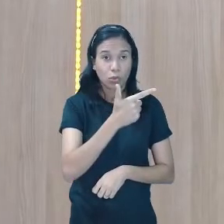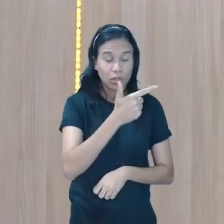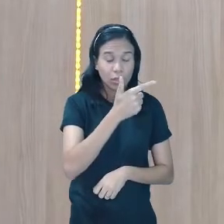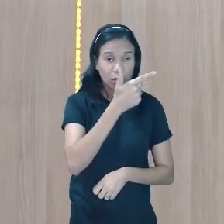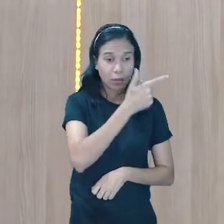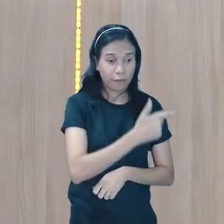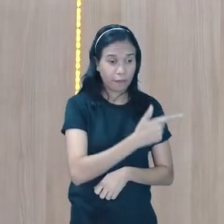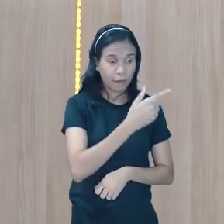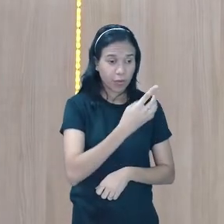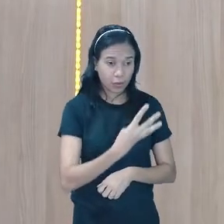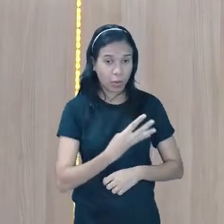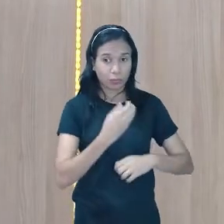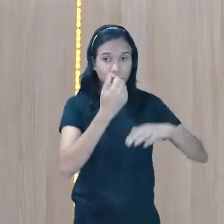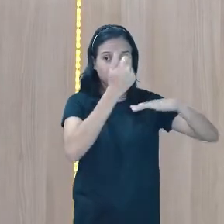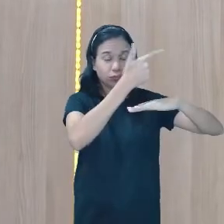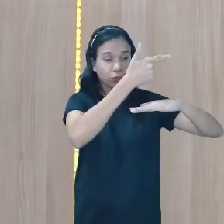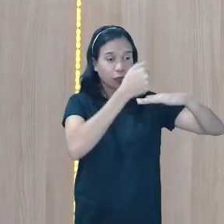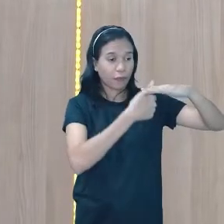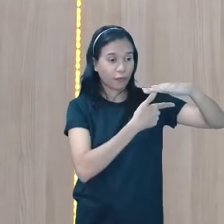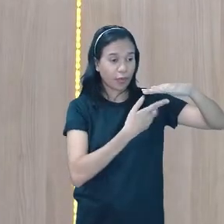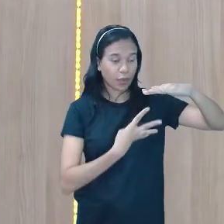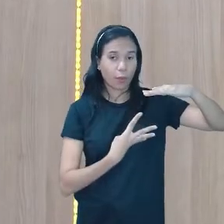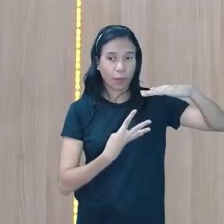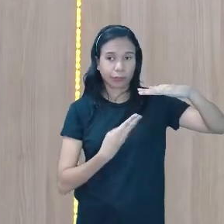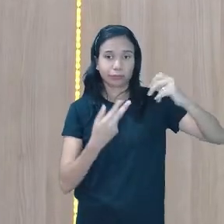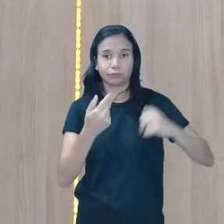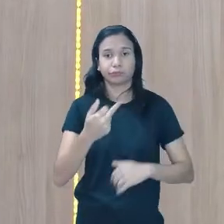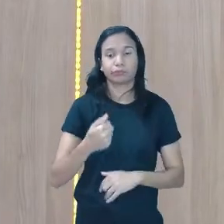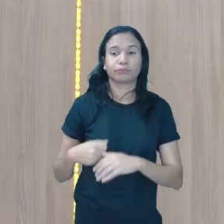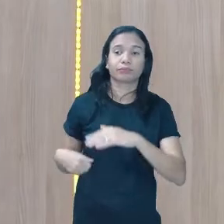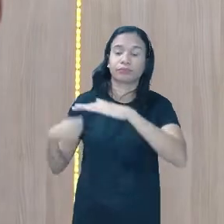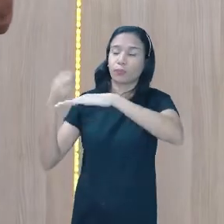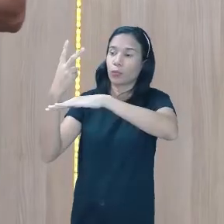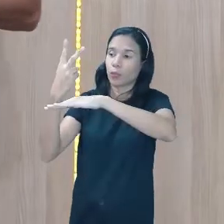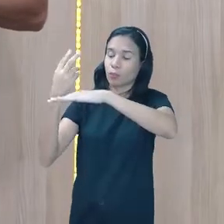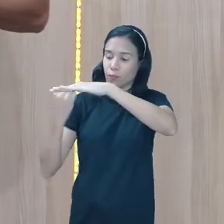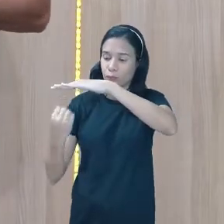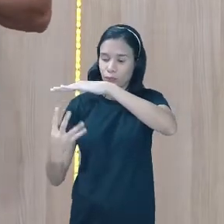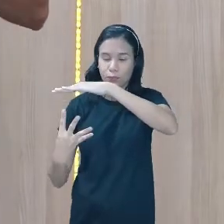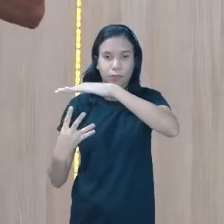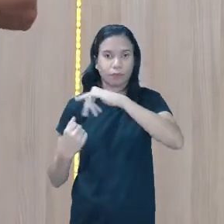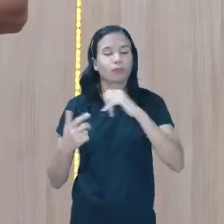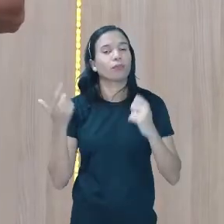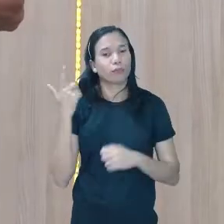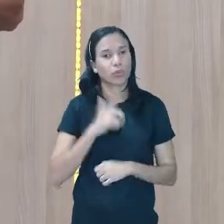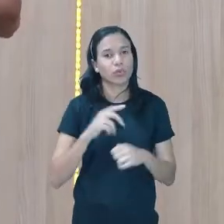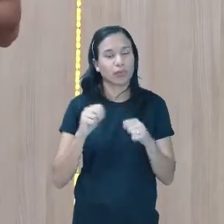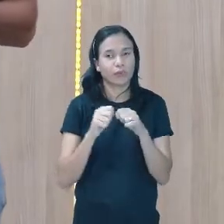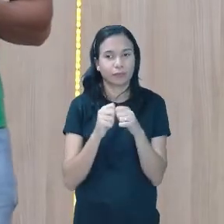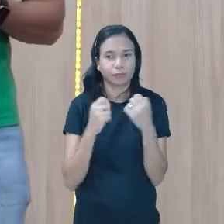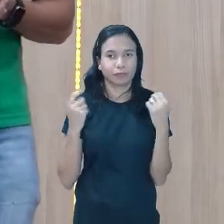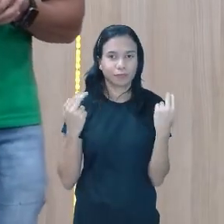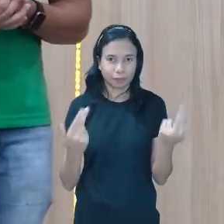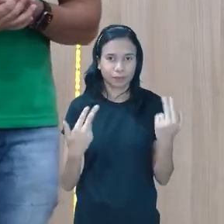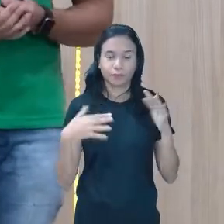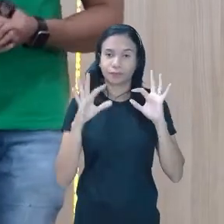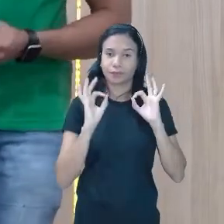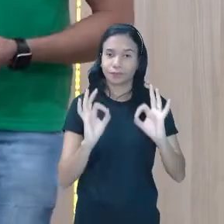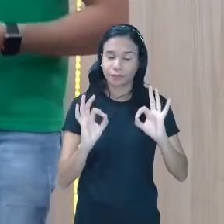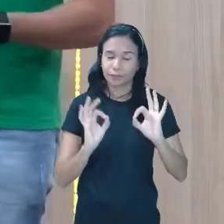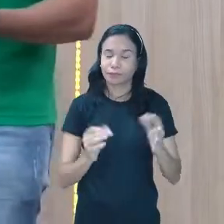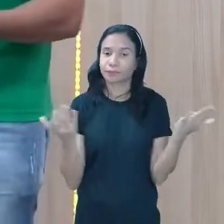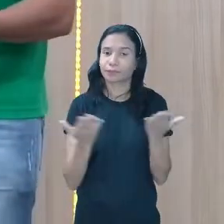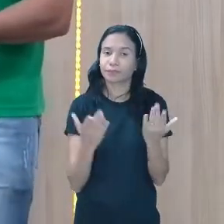para 24, assim como 2 está para 4. Montei aí 2 proporções,